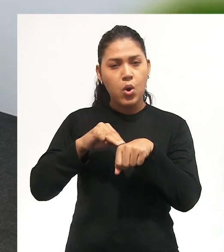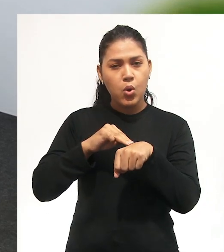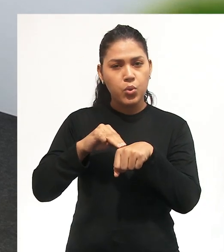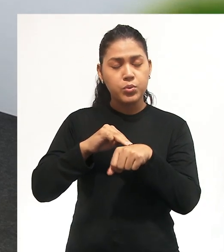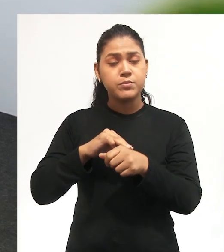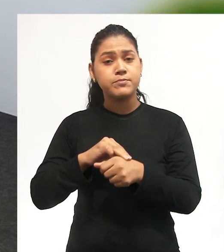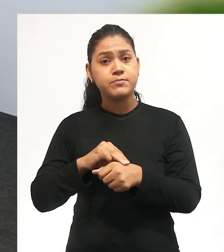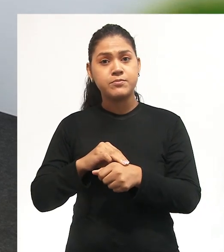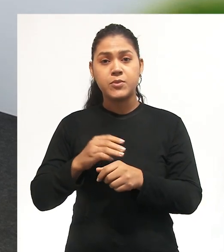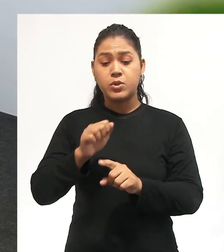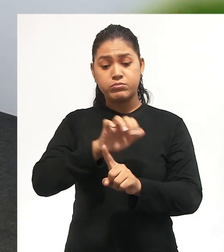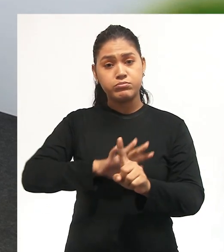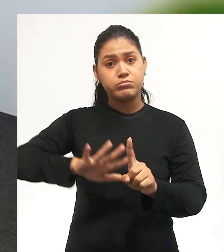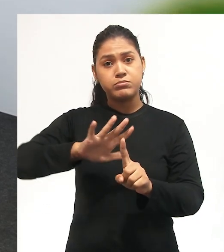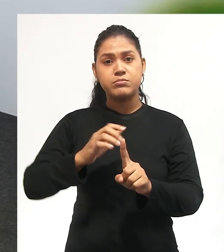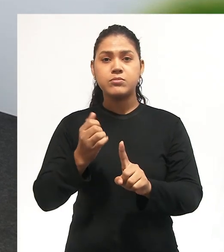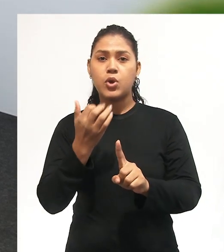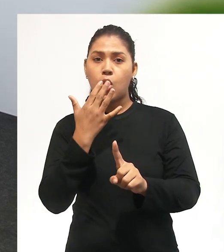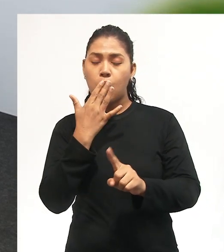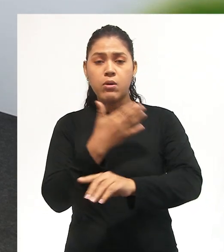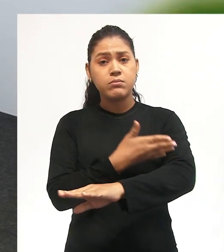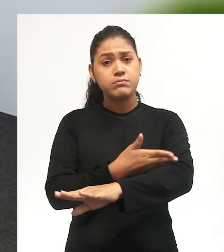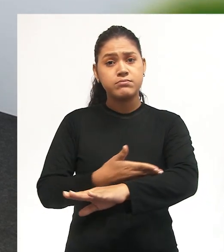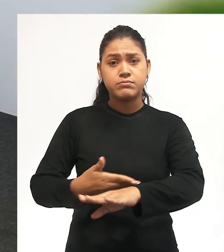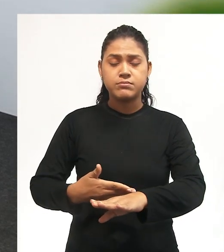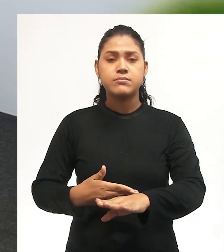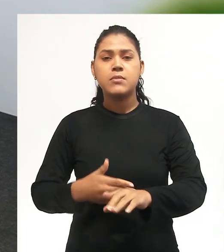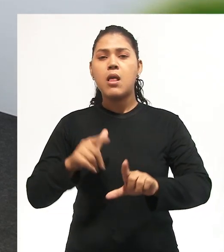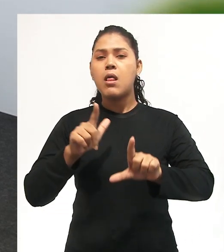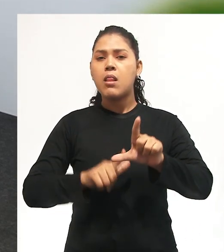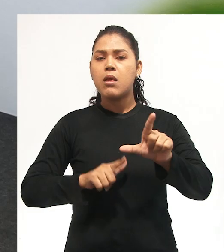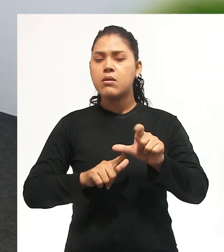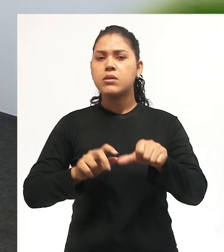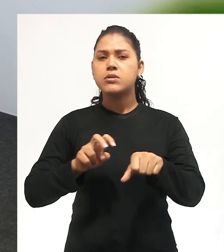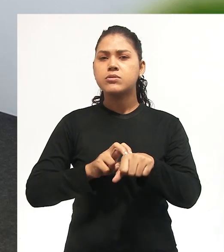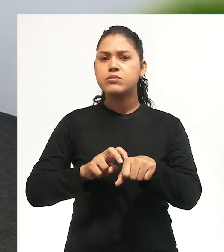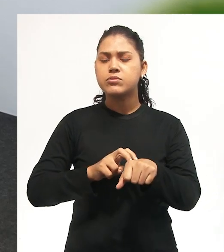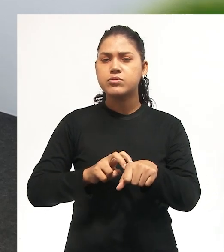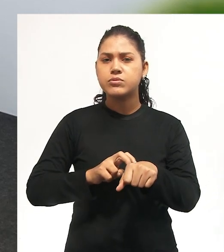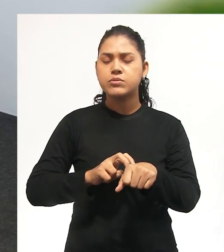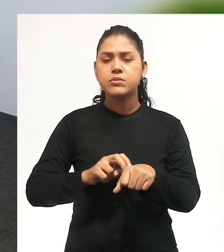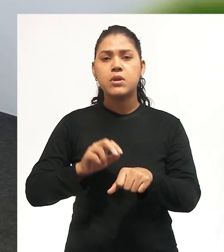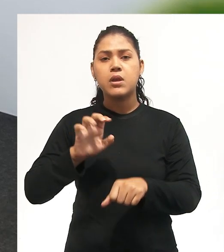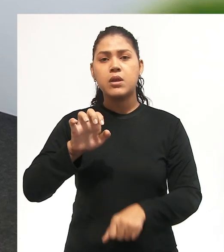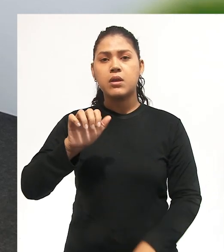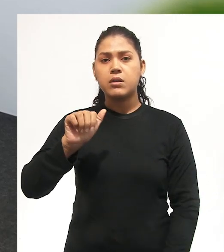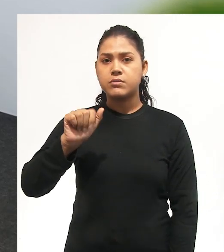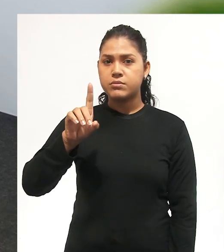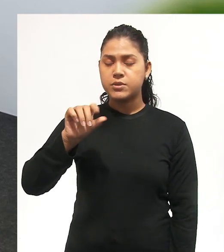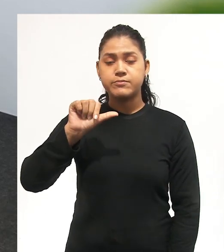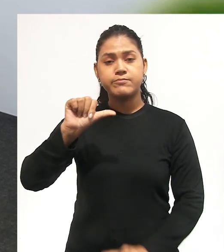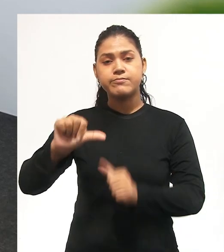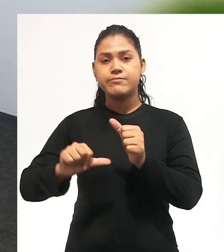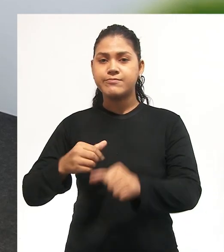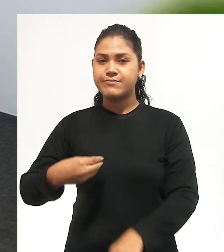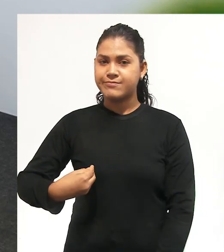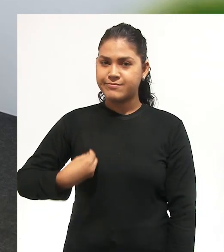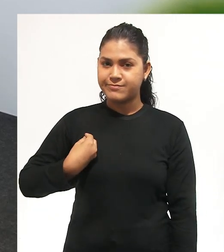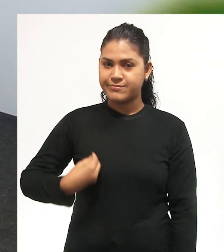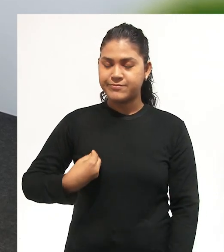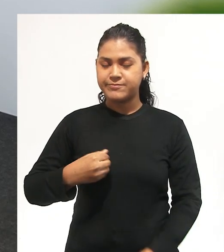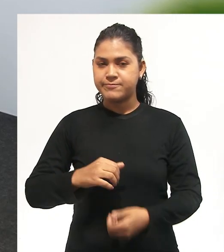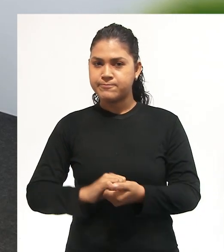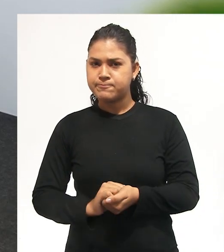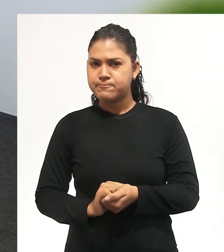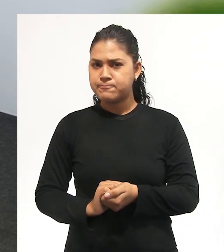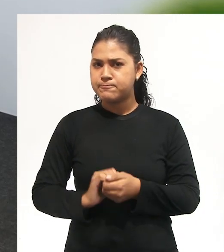escuro, e ao fundo uma parede branca com letras grandes verdes, EAD mudando realidades.